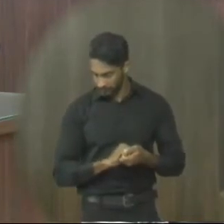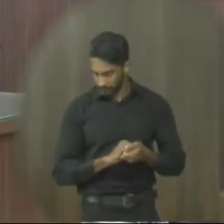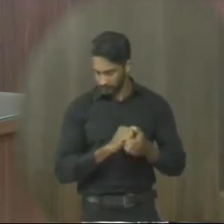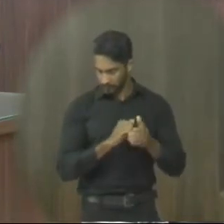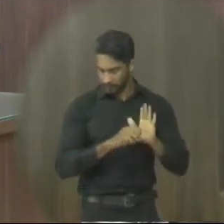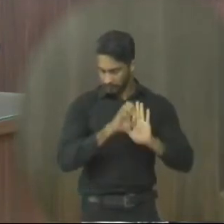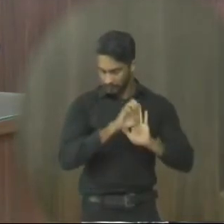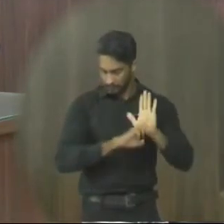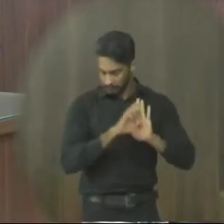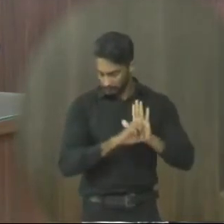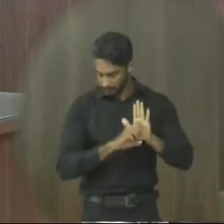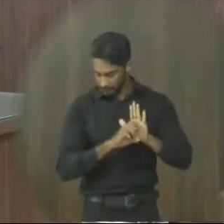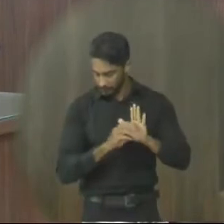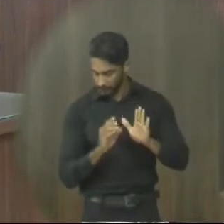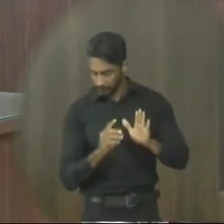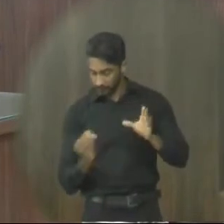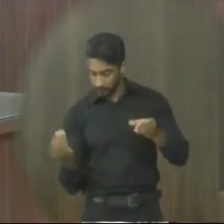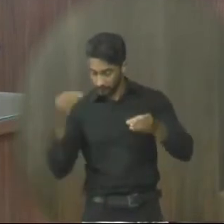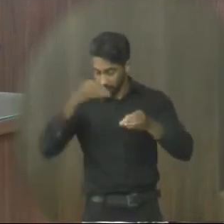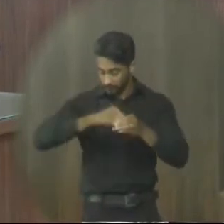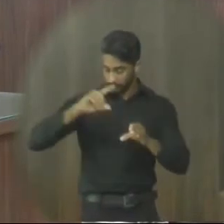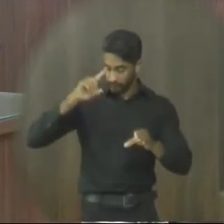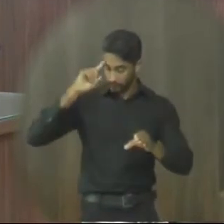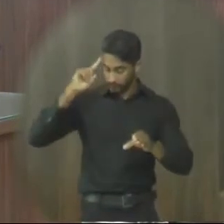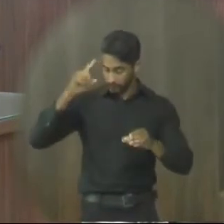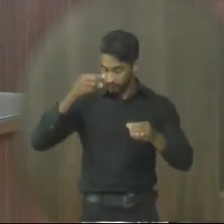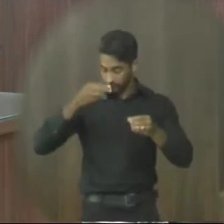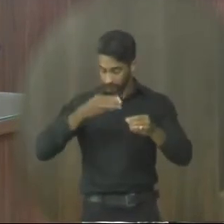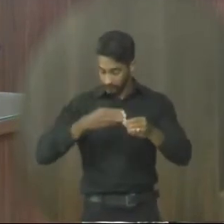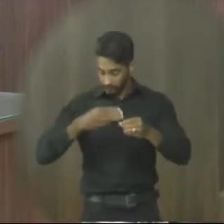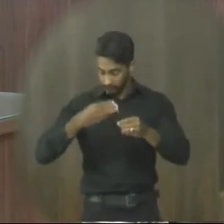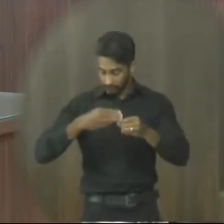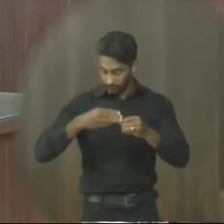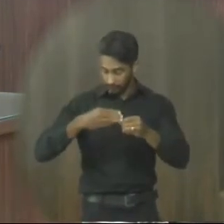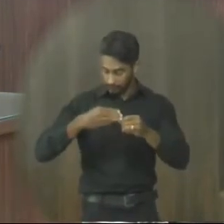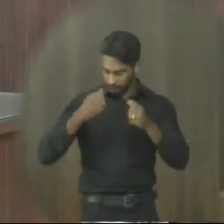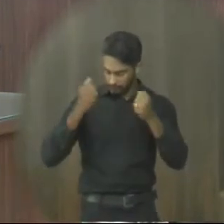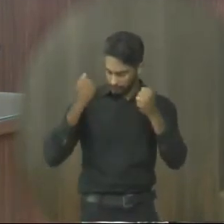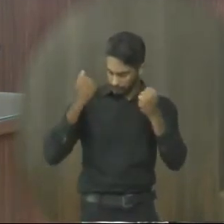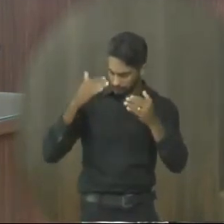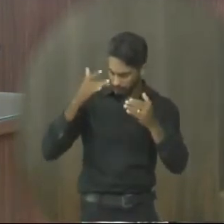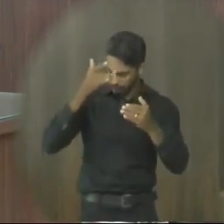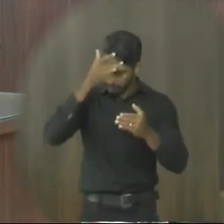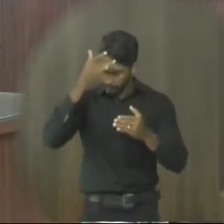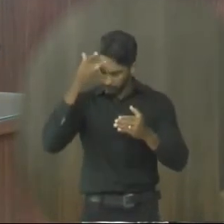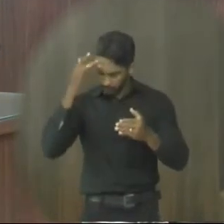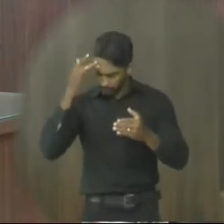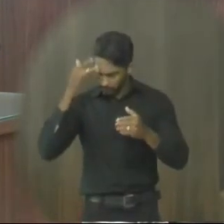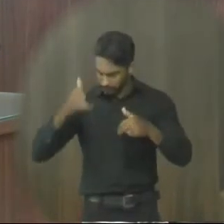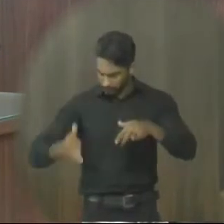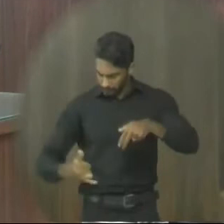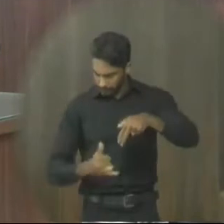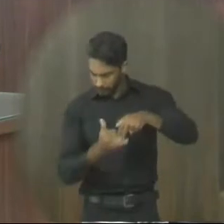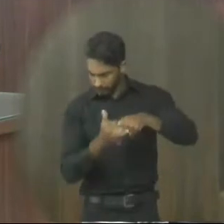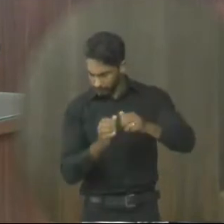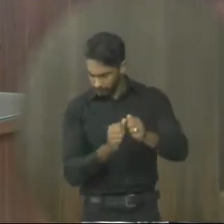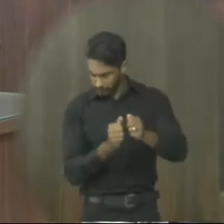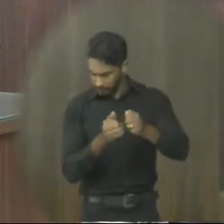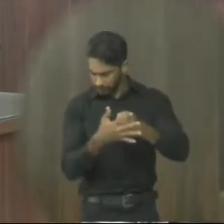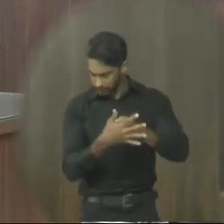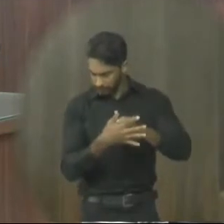Emenda. Institui o Dia Municipal de Homenagem às Vítimas de Covid-19.